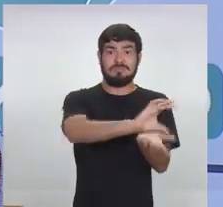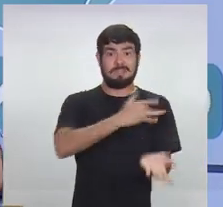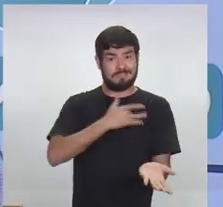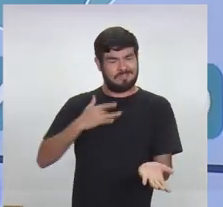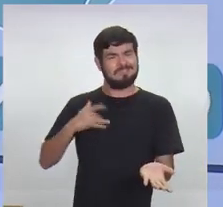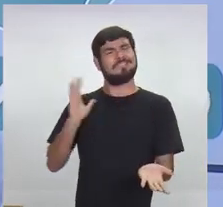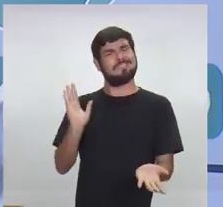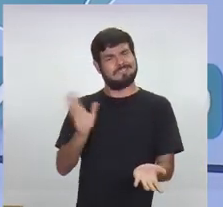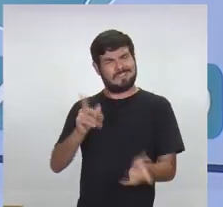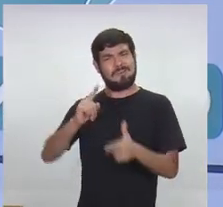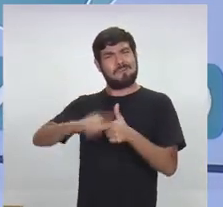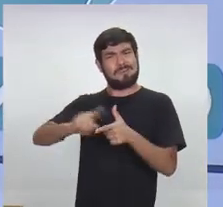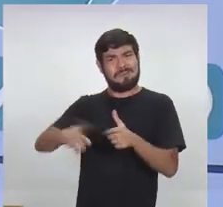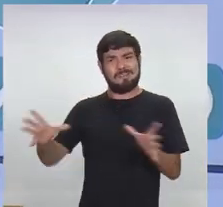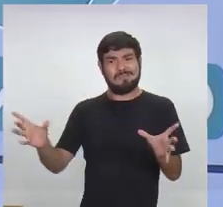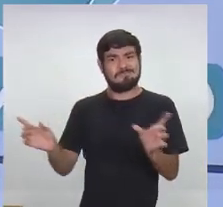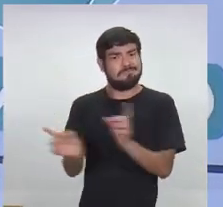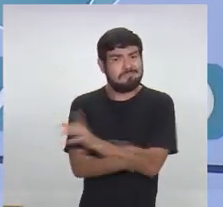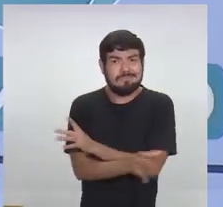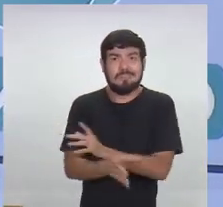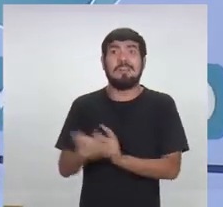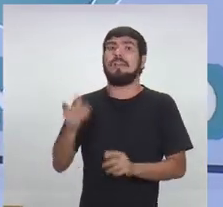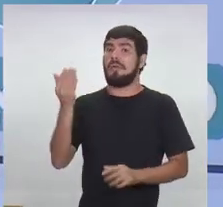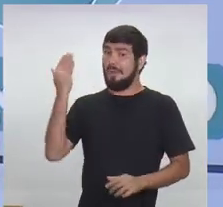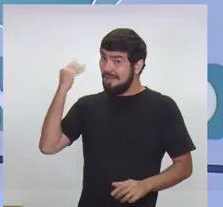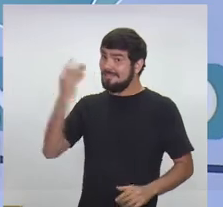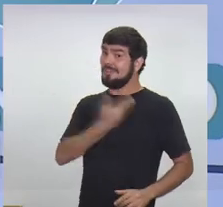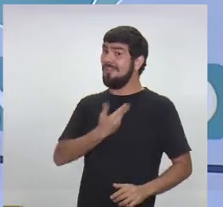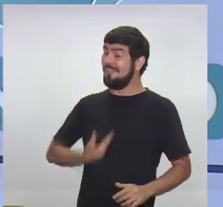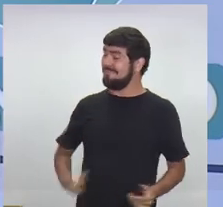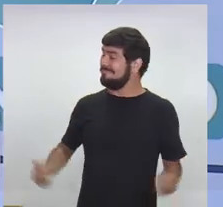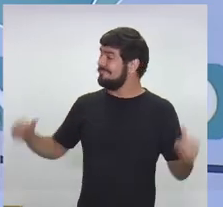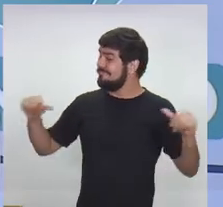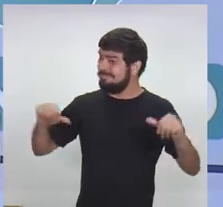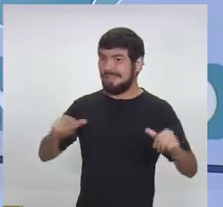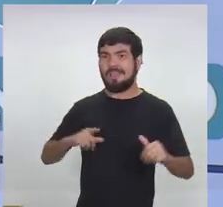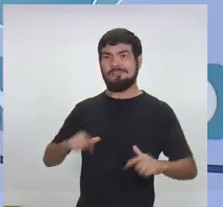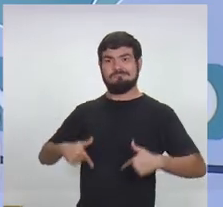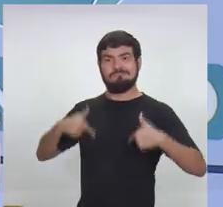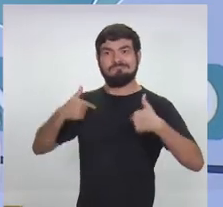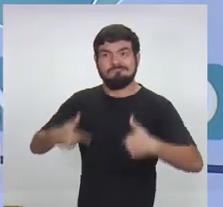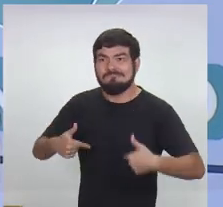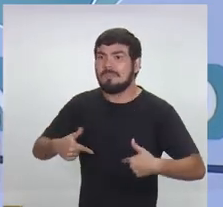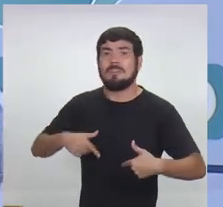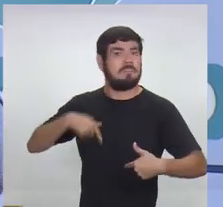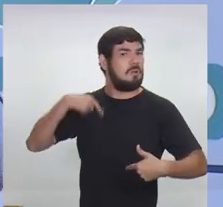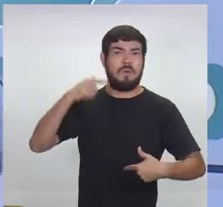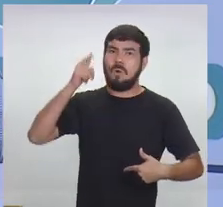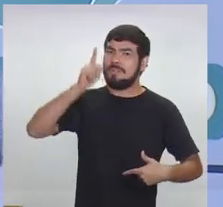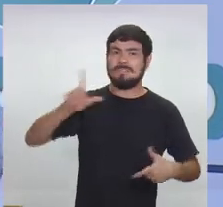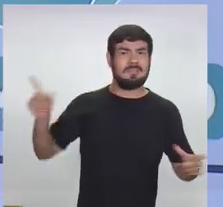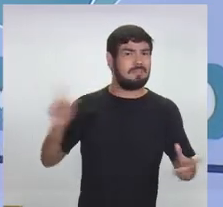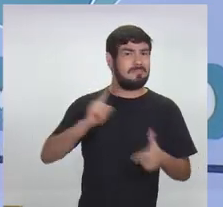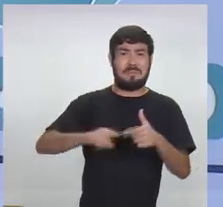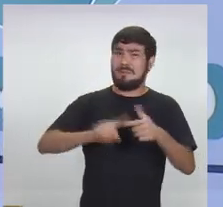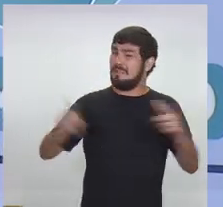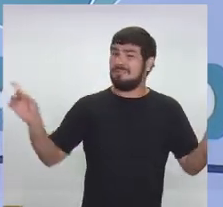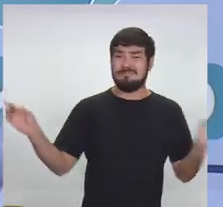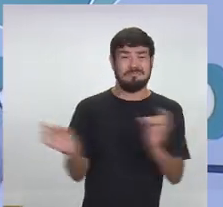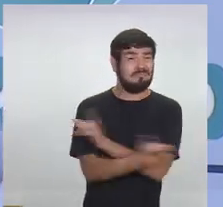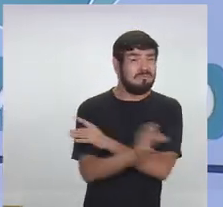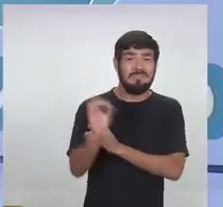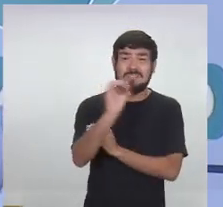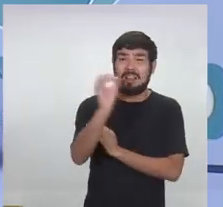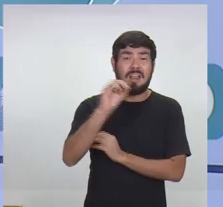para os problemas assume o governo no pior momento e conseguir resolver o problema da saúde portanto é dessa forma que nós